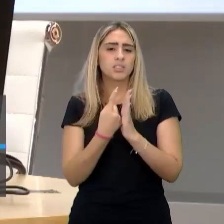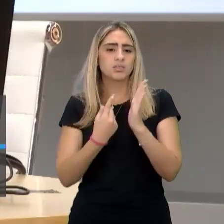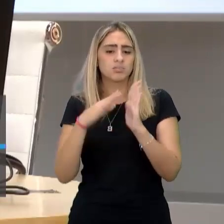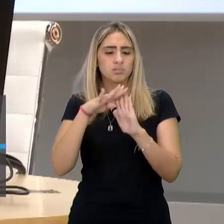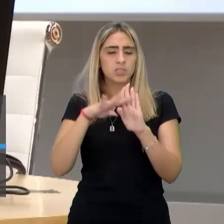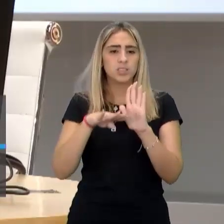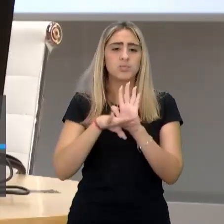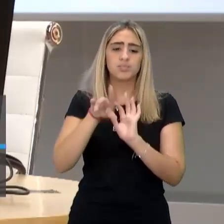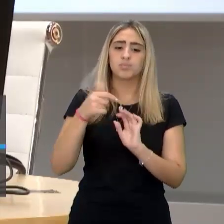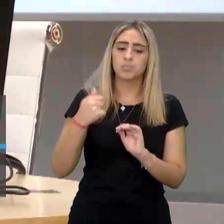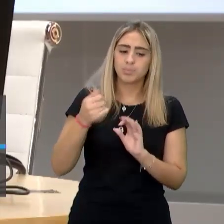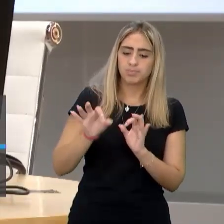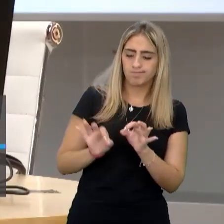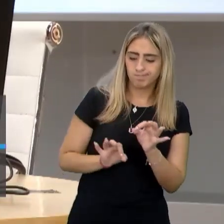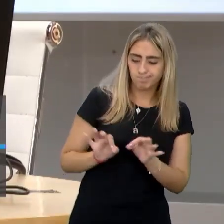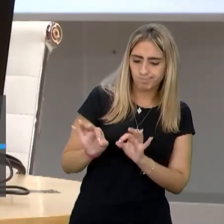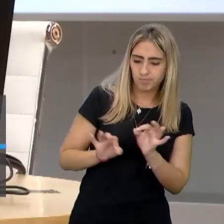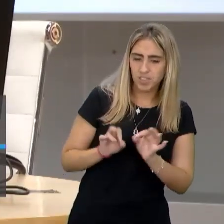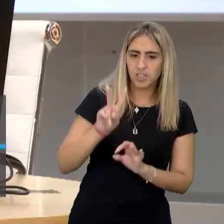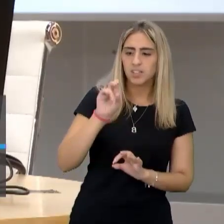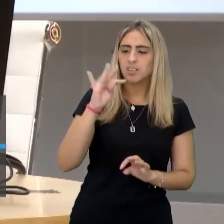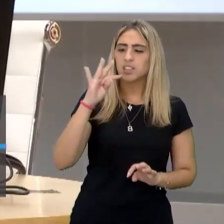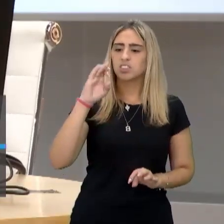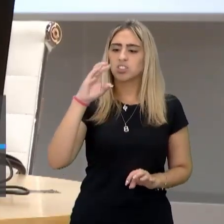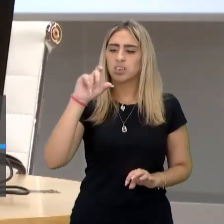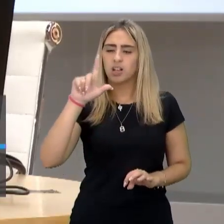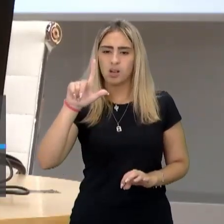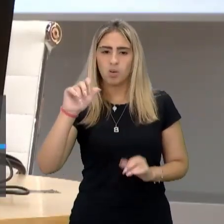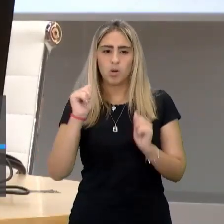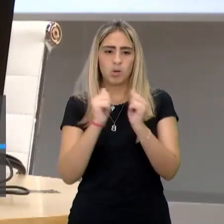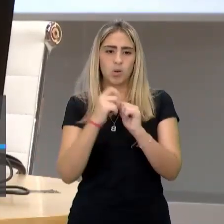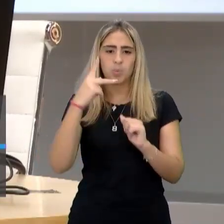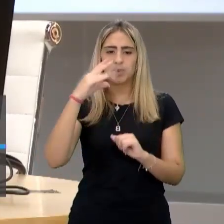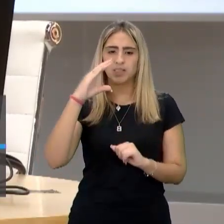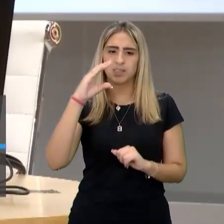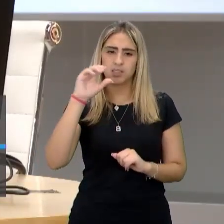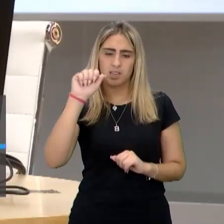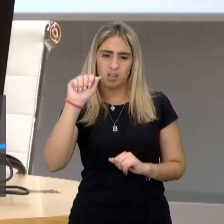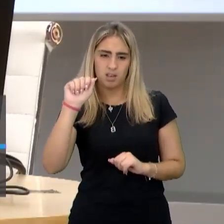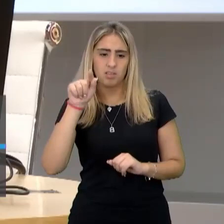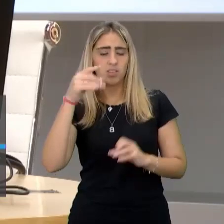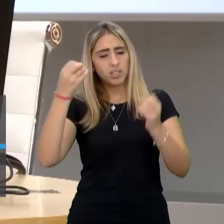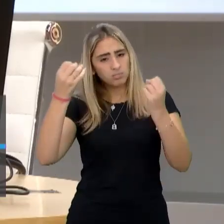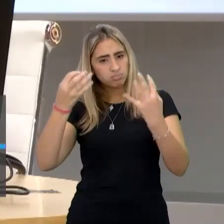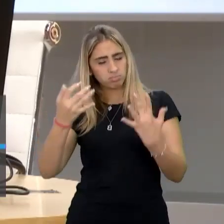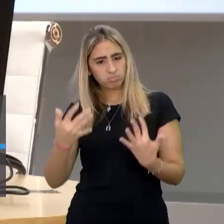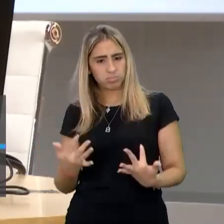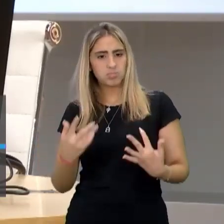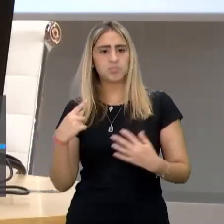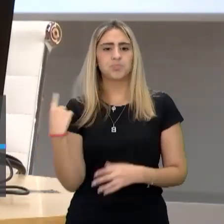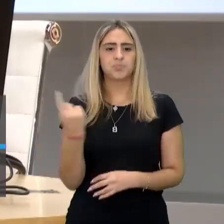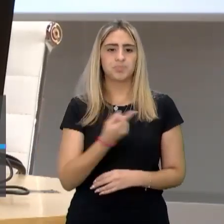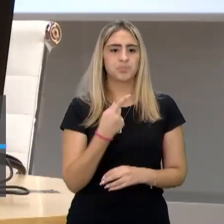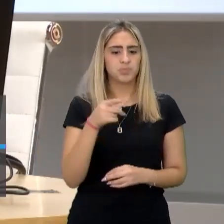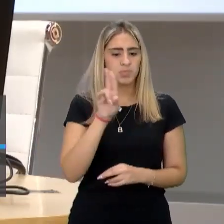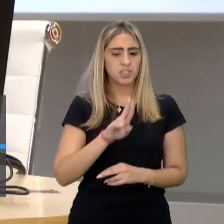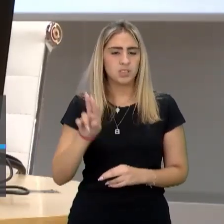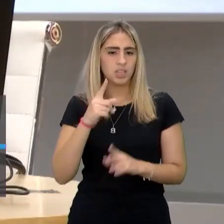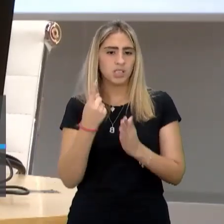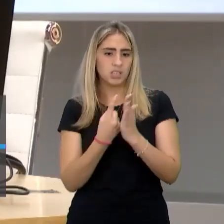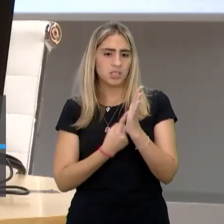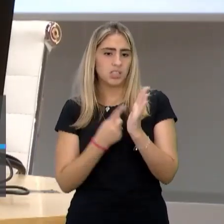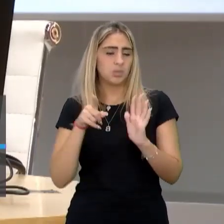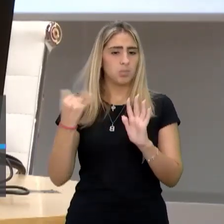ter um alinhamento vertical com o PCA, que vai explicar para eles, olha, a gente aqui vai usar esse tipo de agenda,